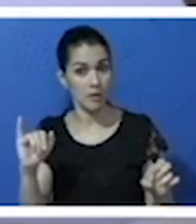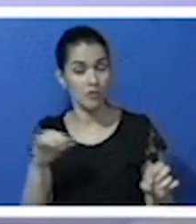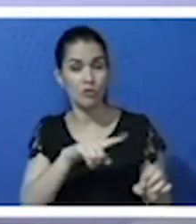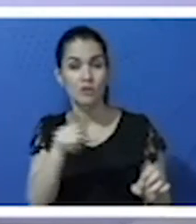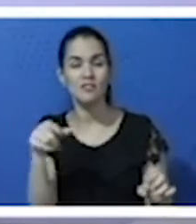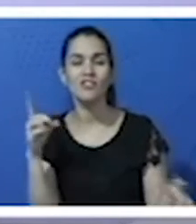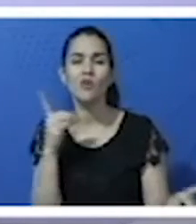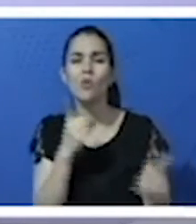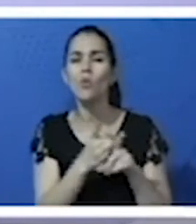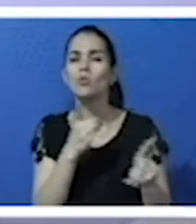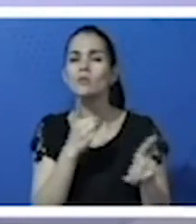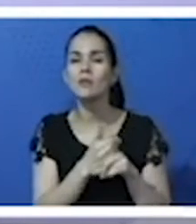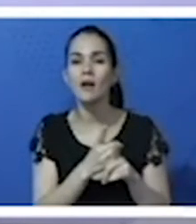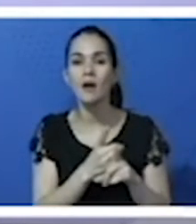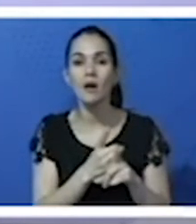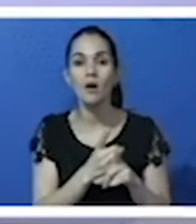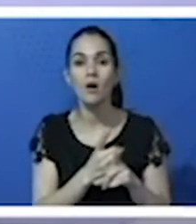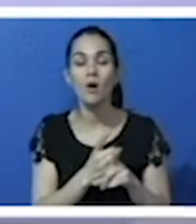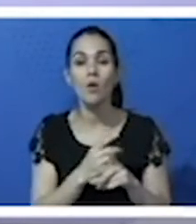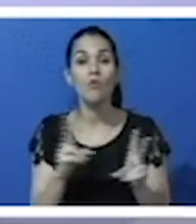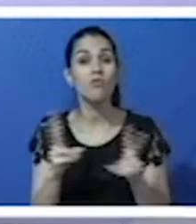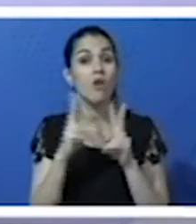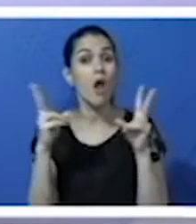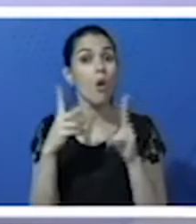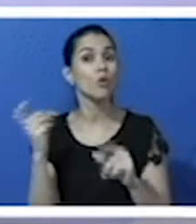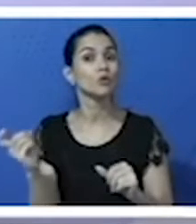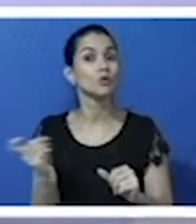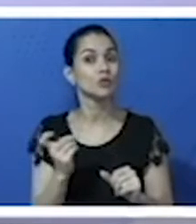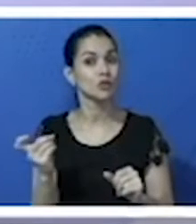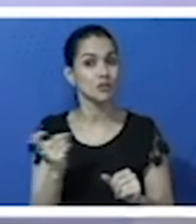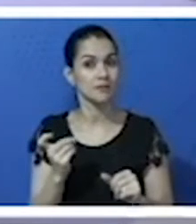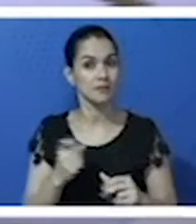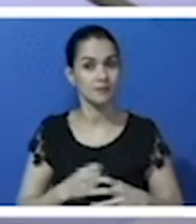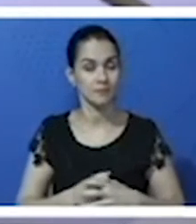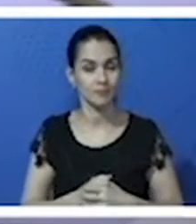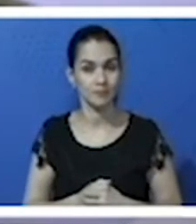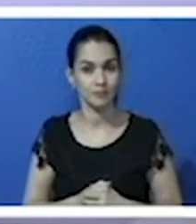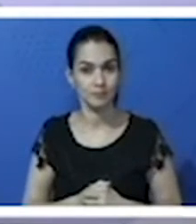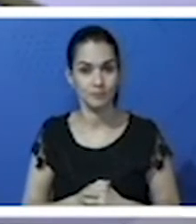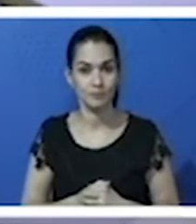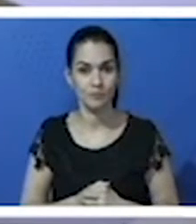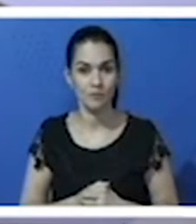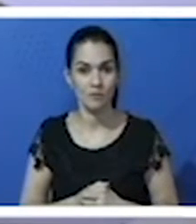x considerando que as respostas estão no conjunto dos números reais.